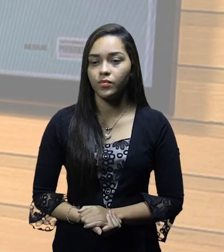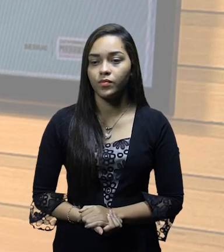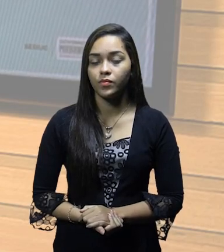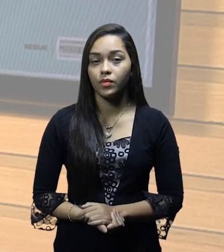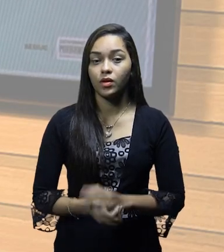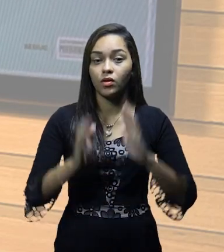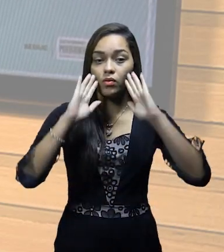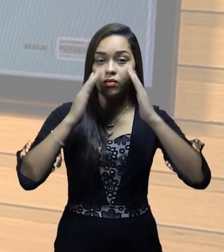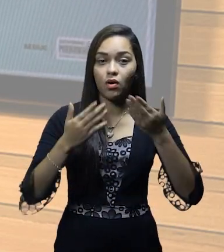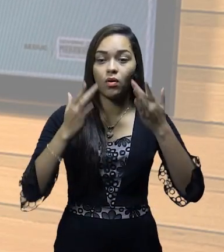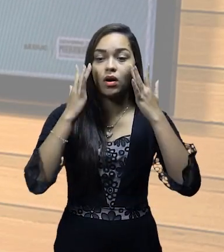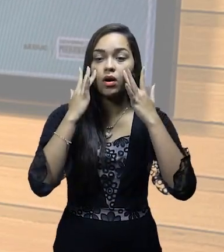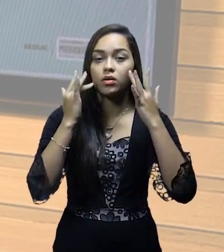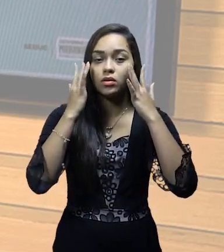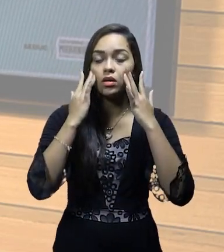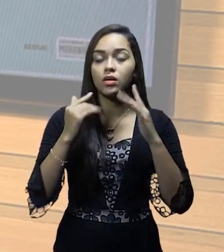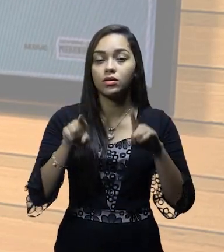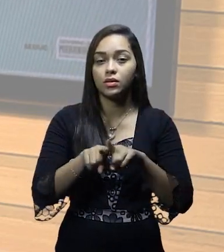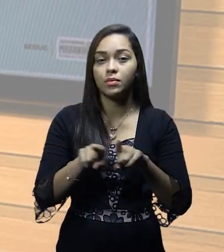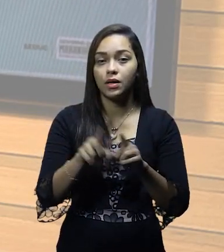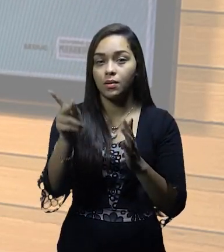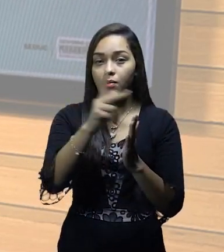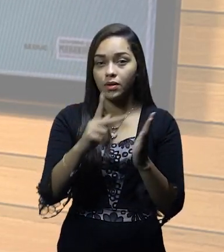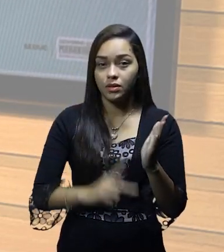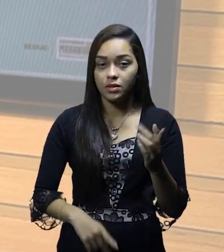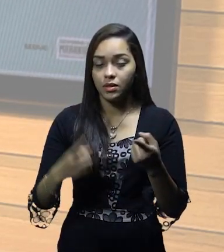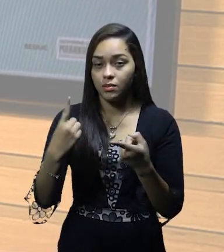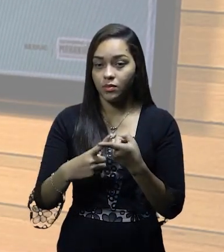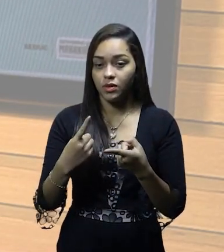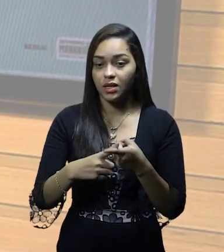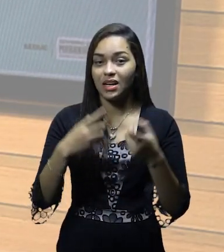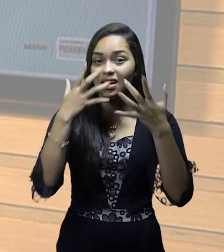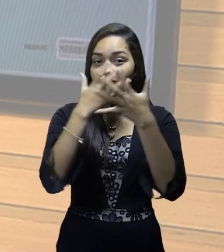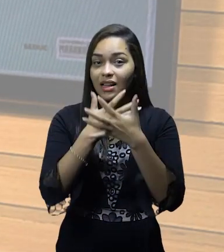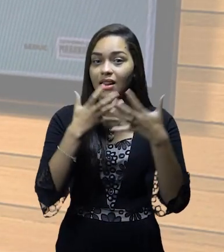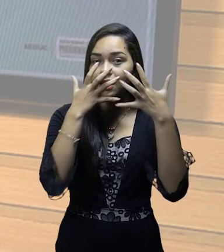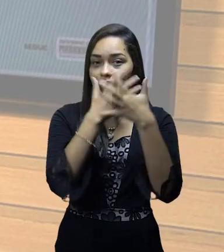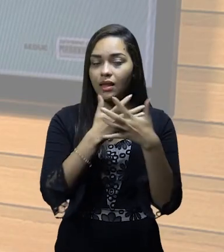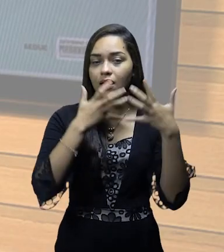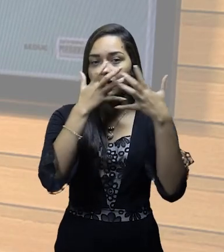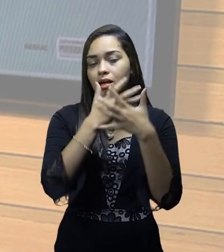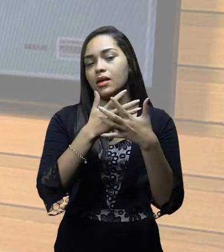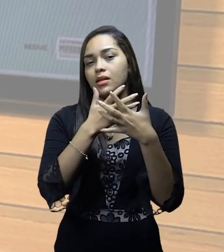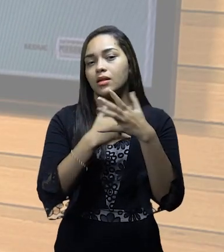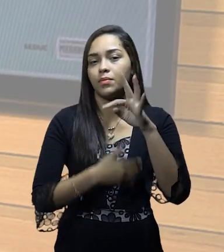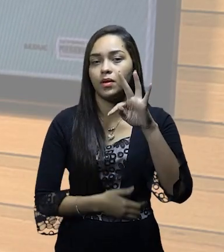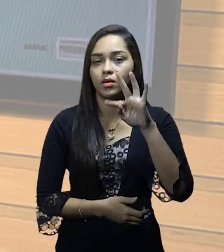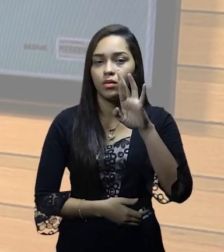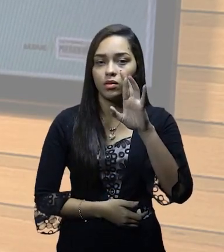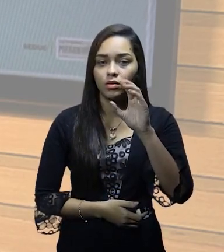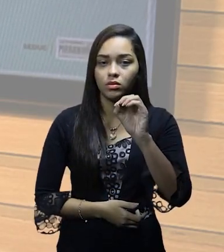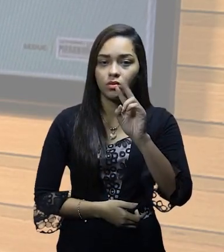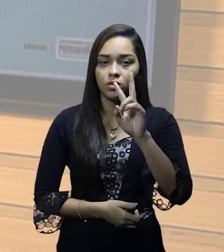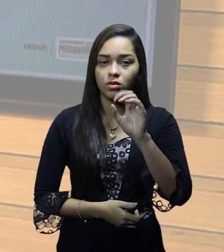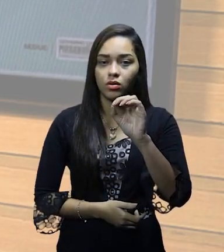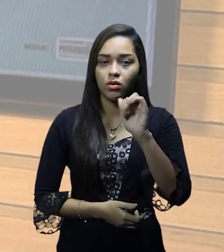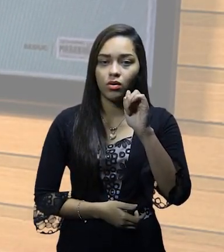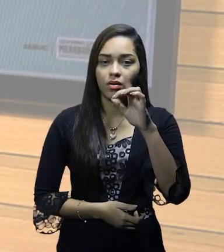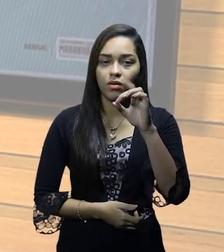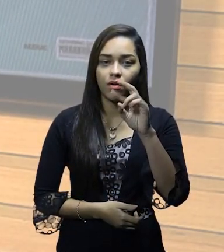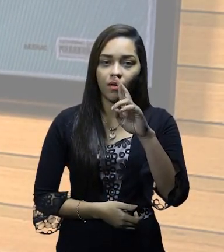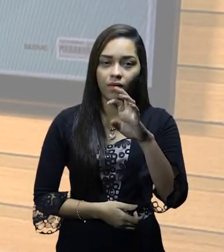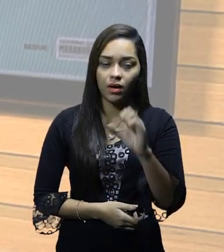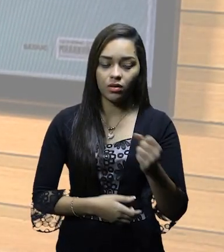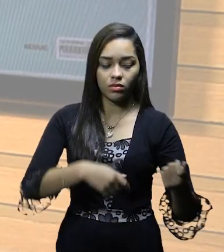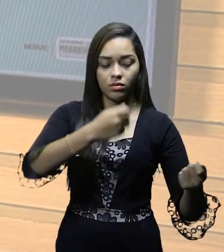virou produção literária da época do humanismo, tá? Nós vamos dar destaque ao teatro e poesia palaciana, porque